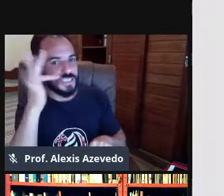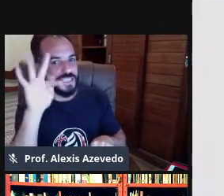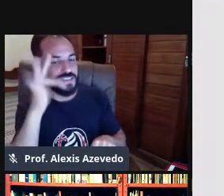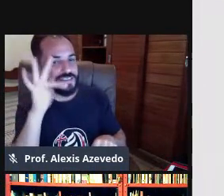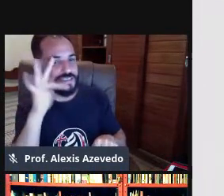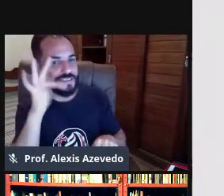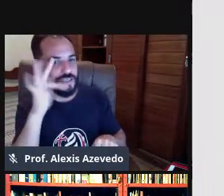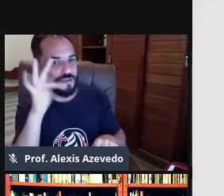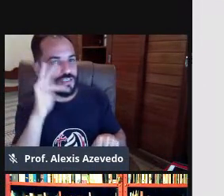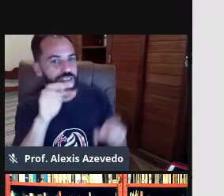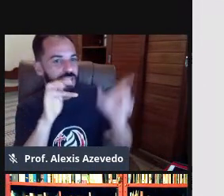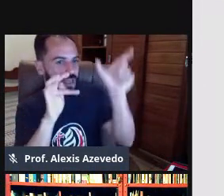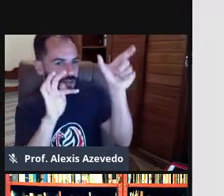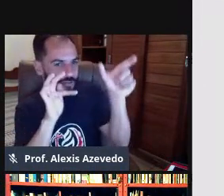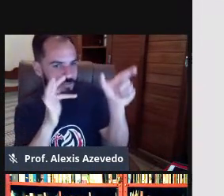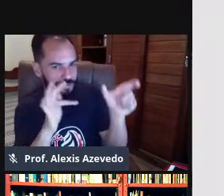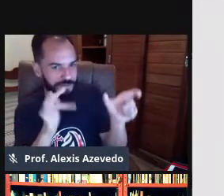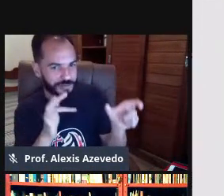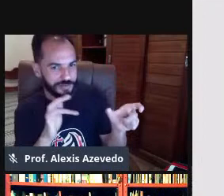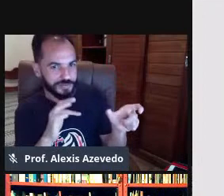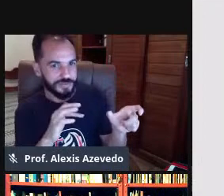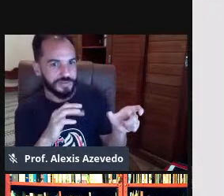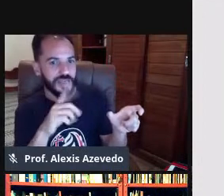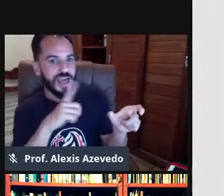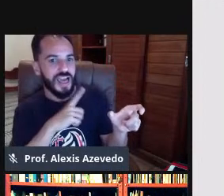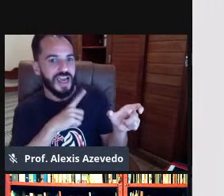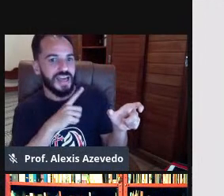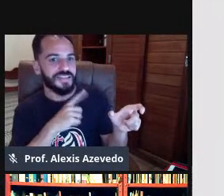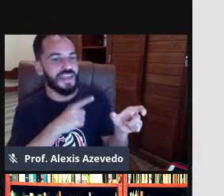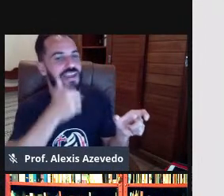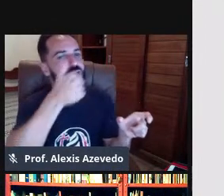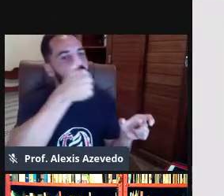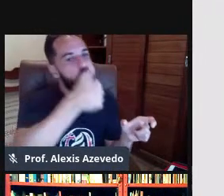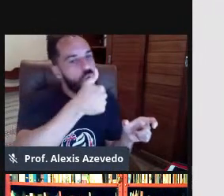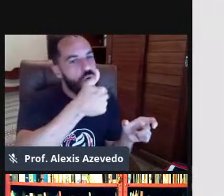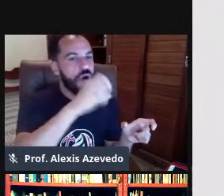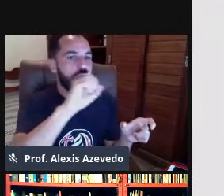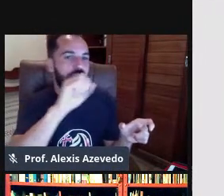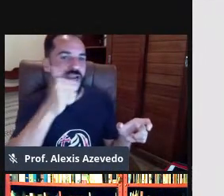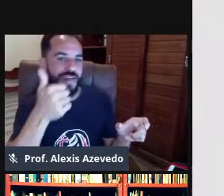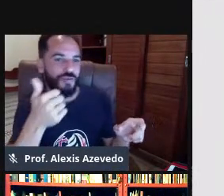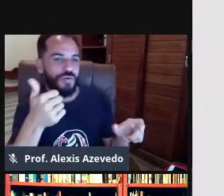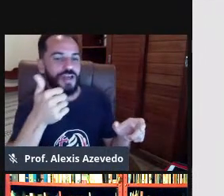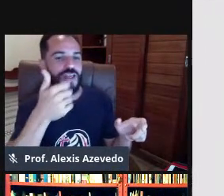são essas aqui, mas elas têm 2 pontos. Né? Então, por exemplo,